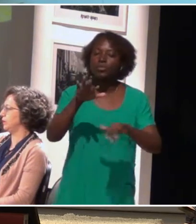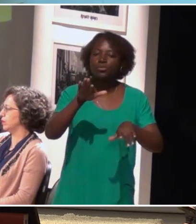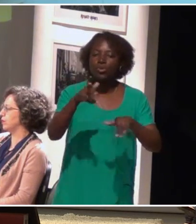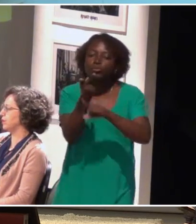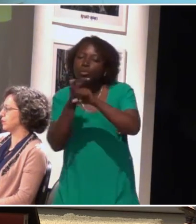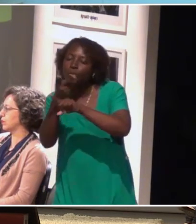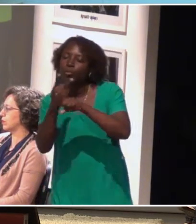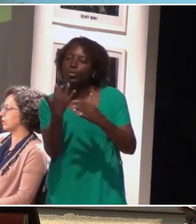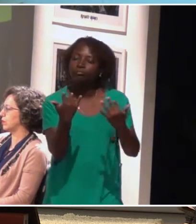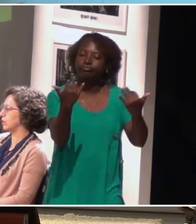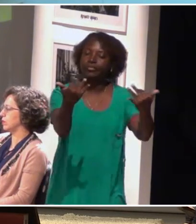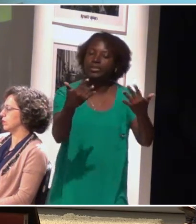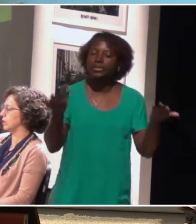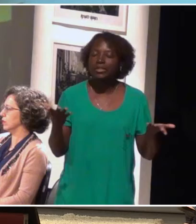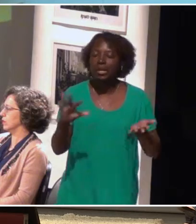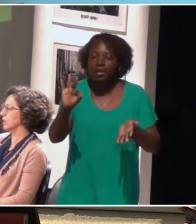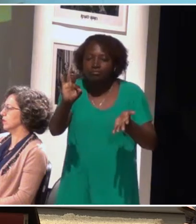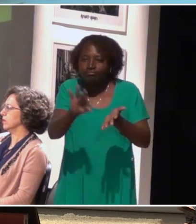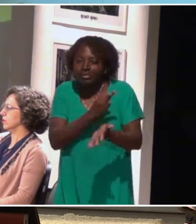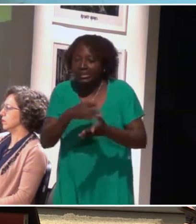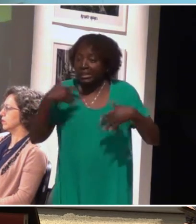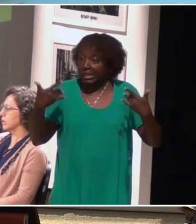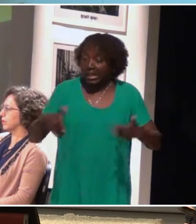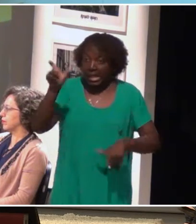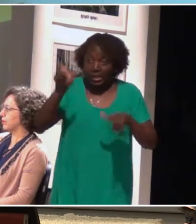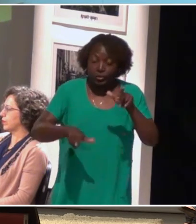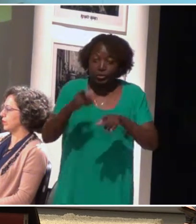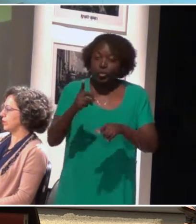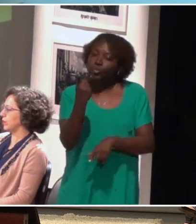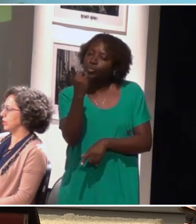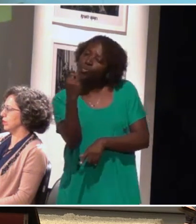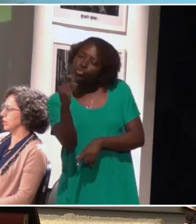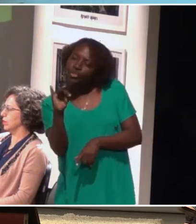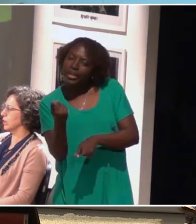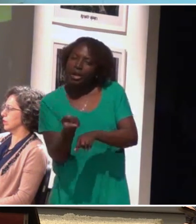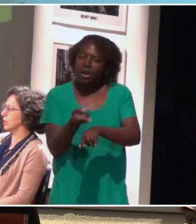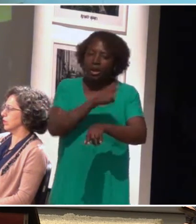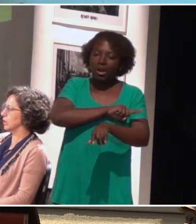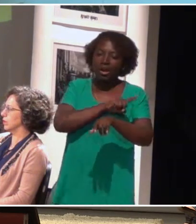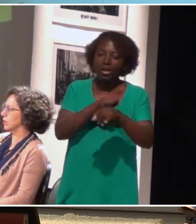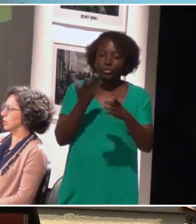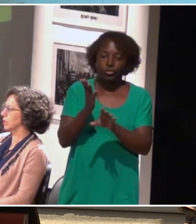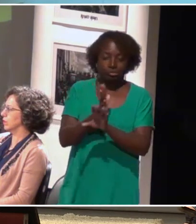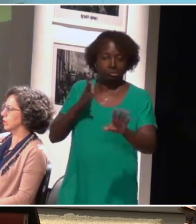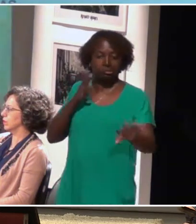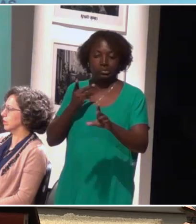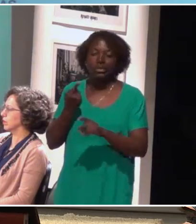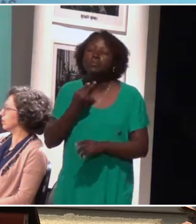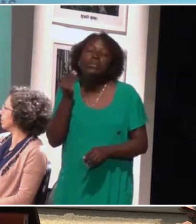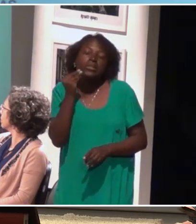nossos cursos, na matrícula. é briga, o pessoal vai no dia anterior para conseguir vaga para fazer esse curso.